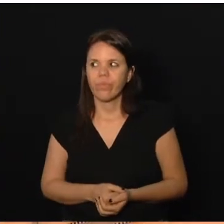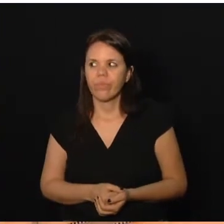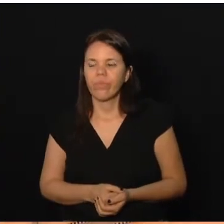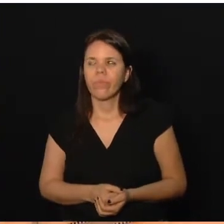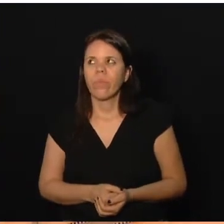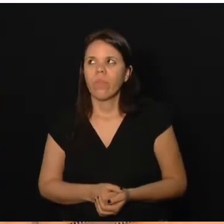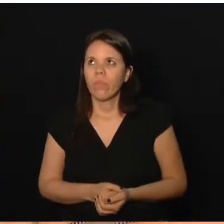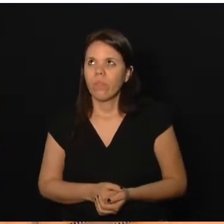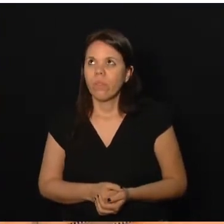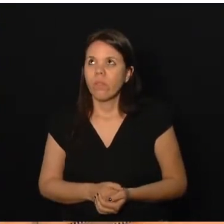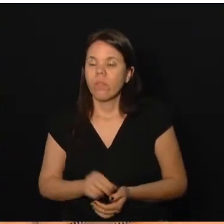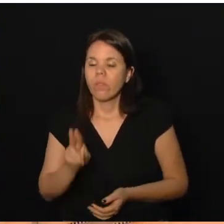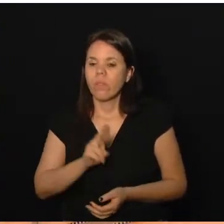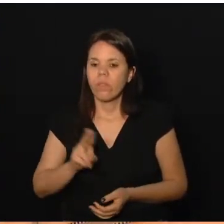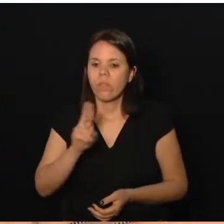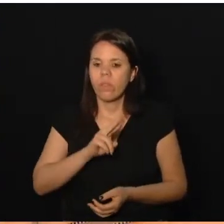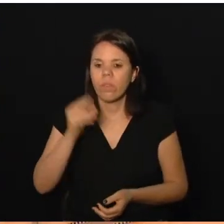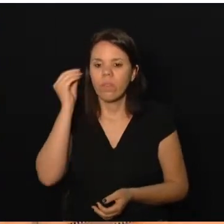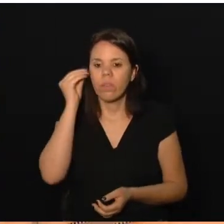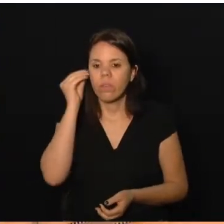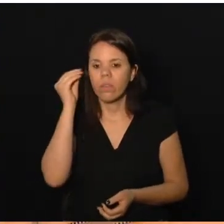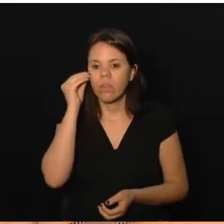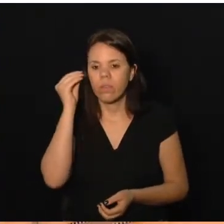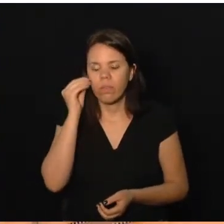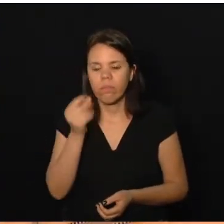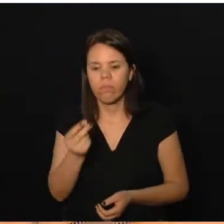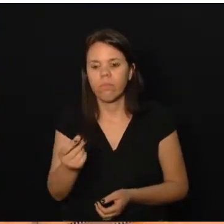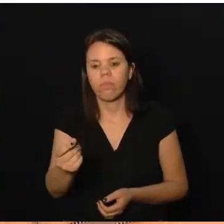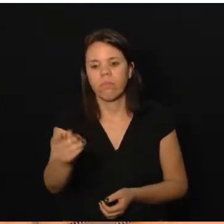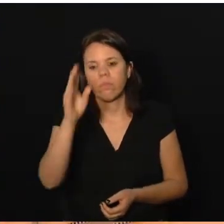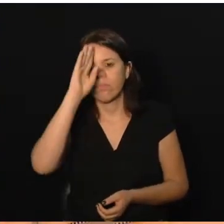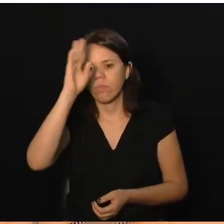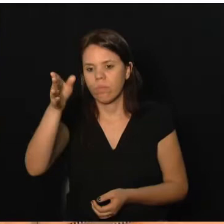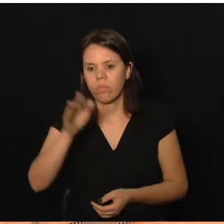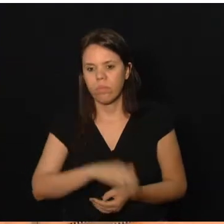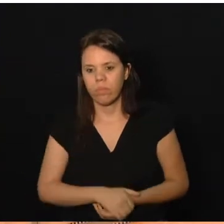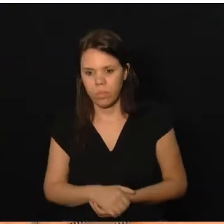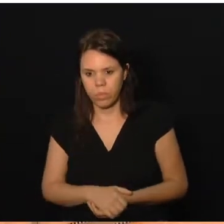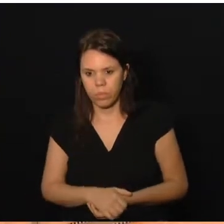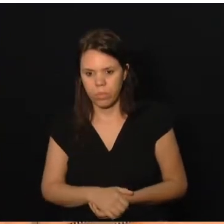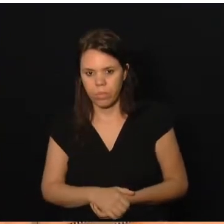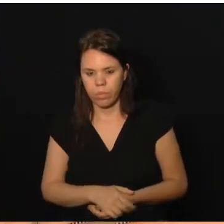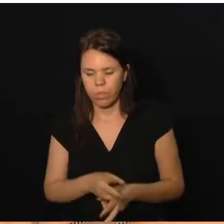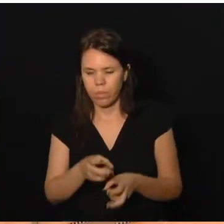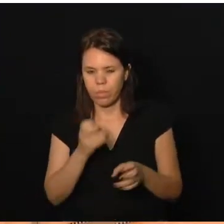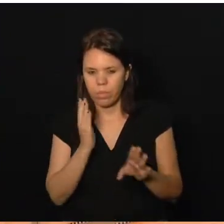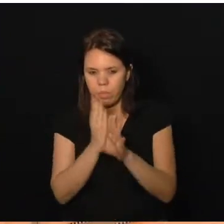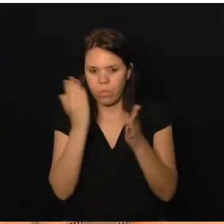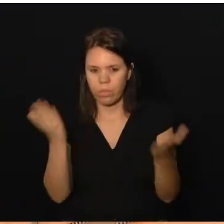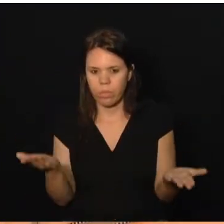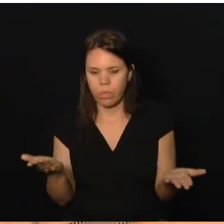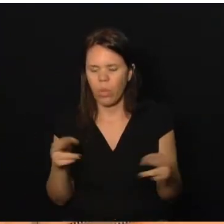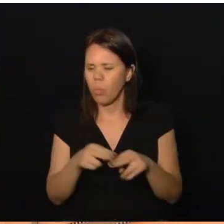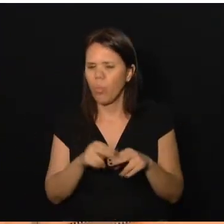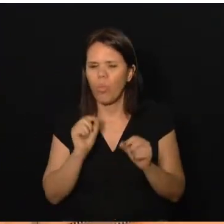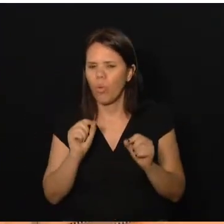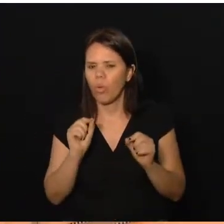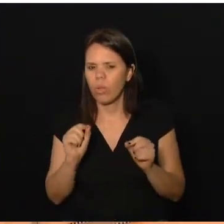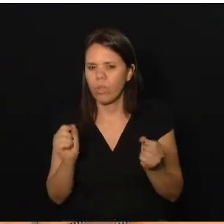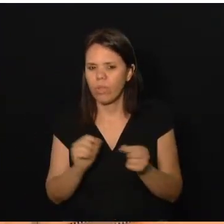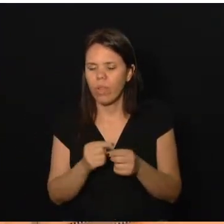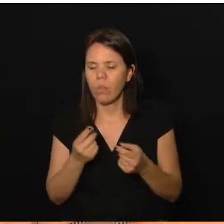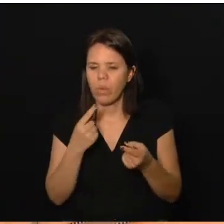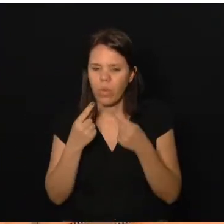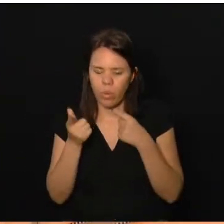uso experimental, ou até mesmo o uso contínuo, principalmente no uso contínuo, precisa identificar qual é a causa. E, às vezes, numa